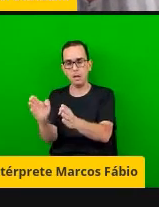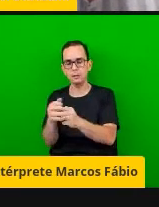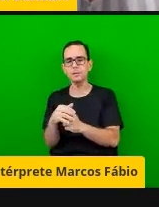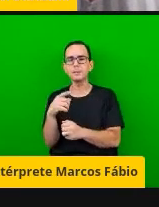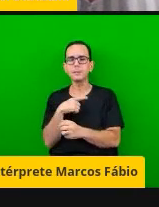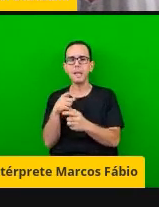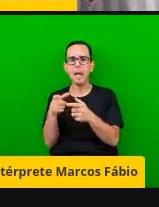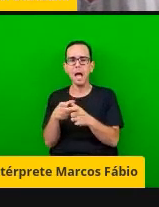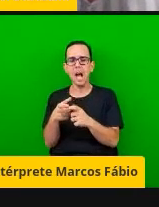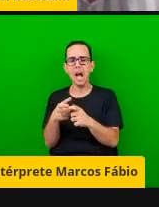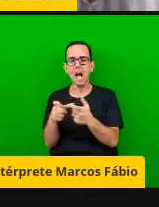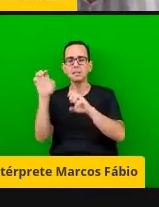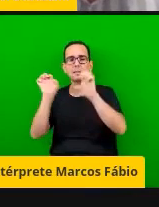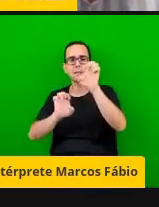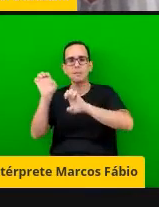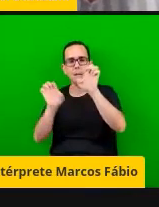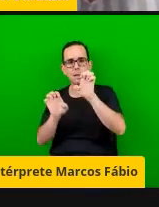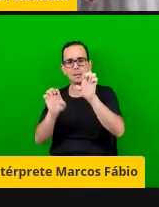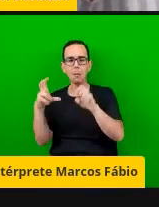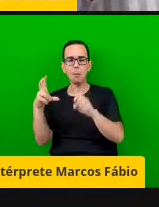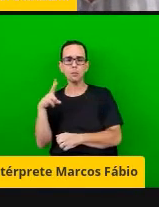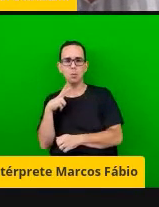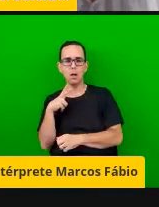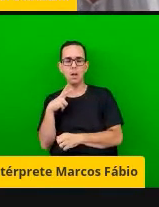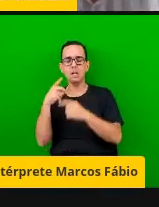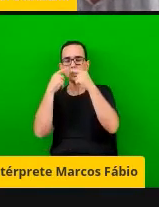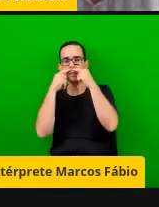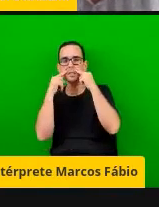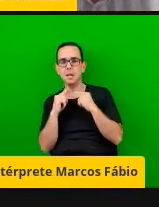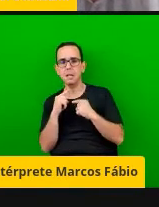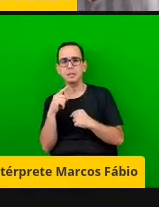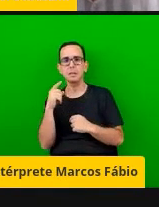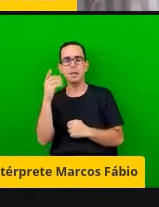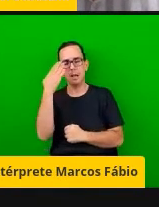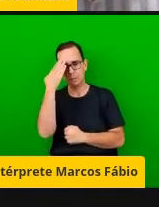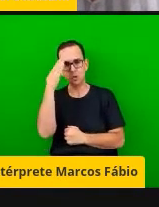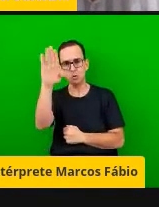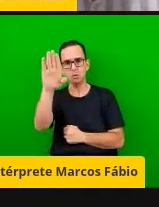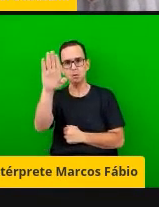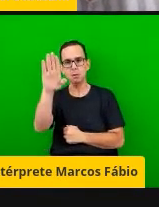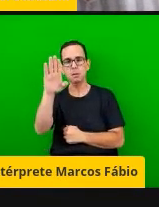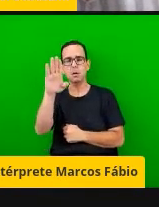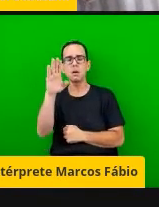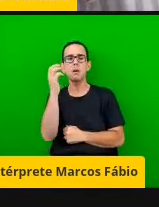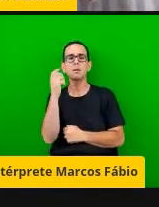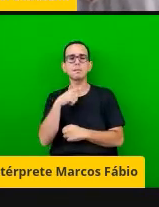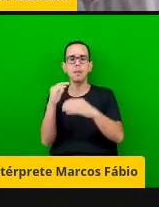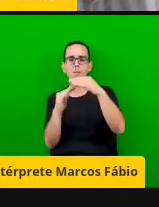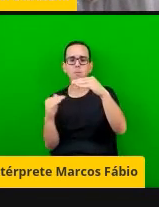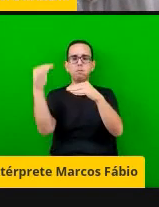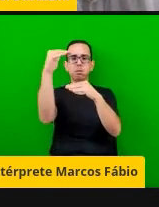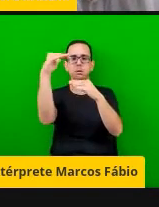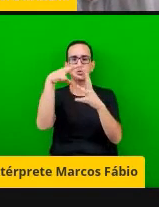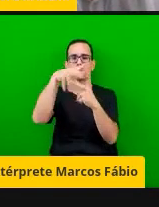grandes empresas privadas chinesas querendo ou objetivando ganhar posições nas cadeias globais de